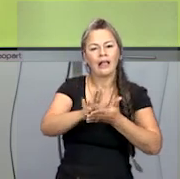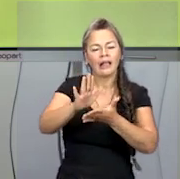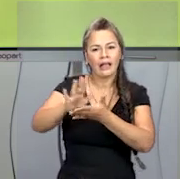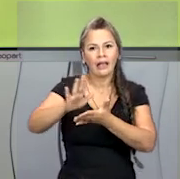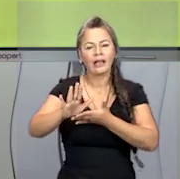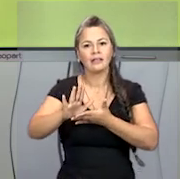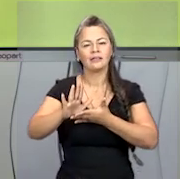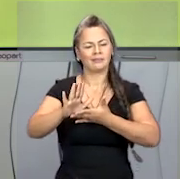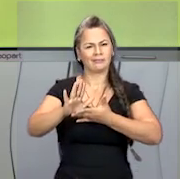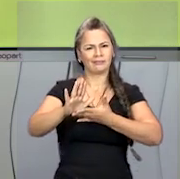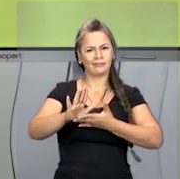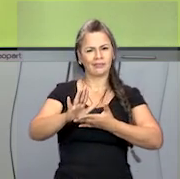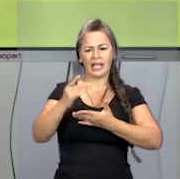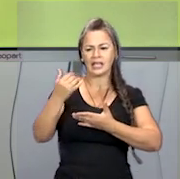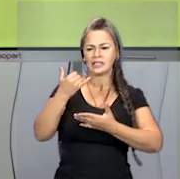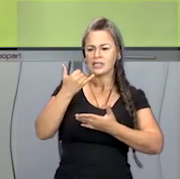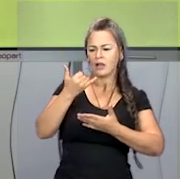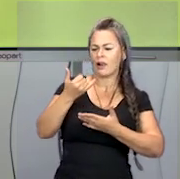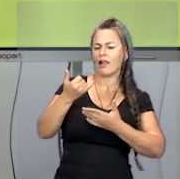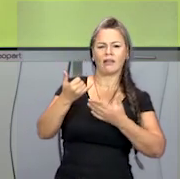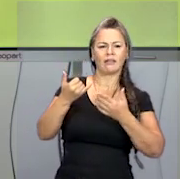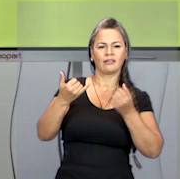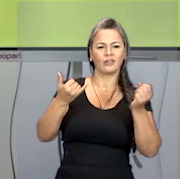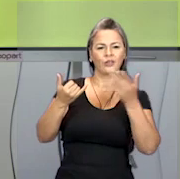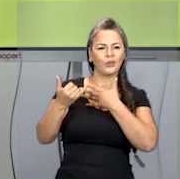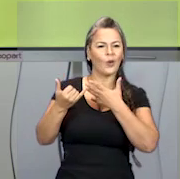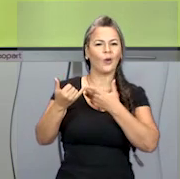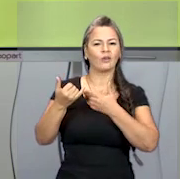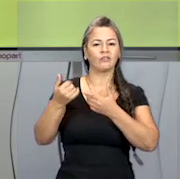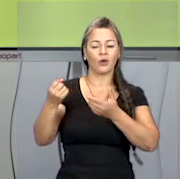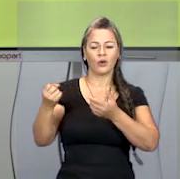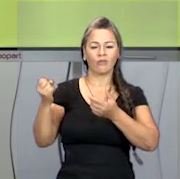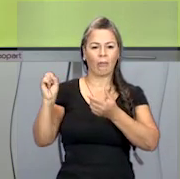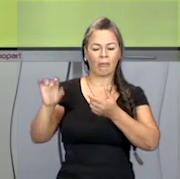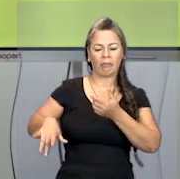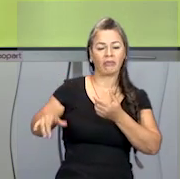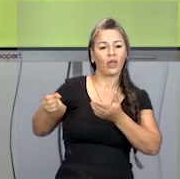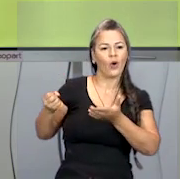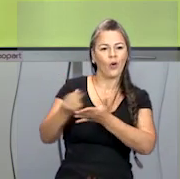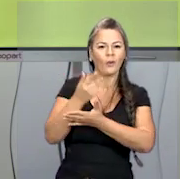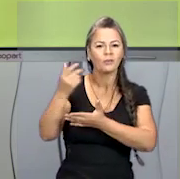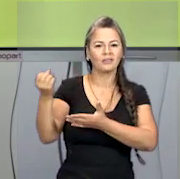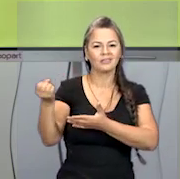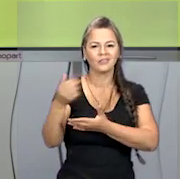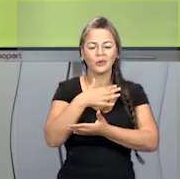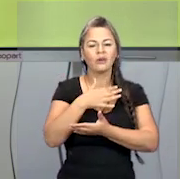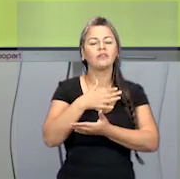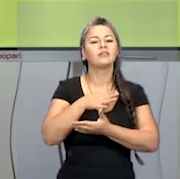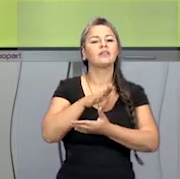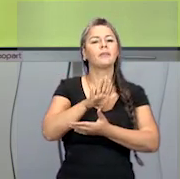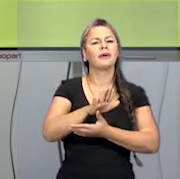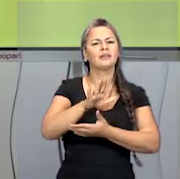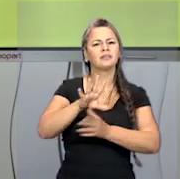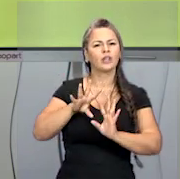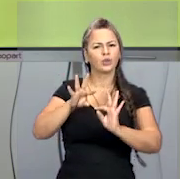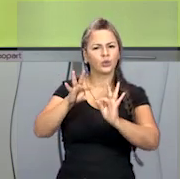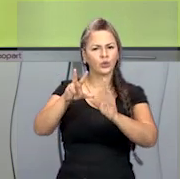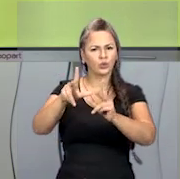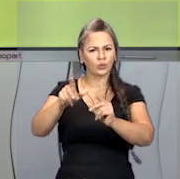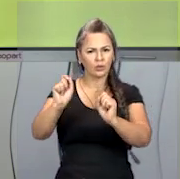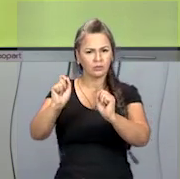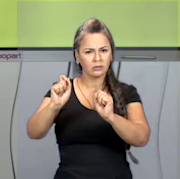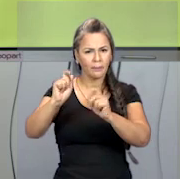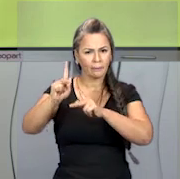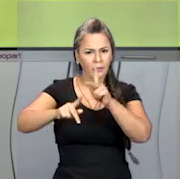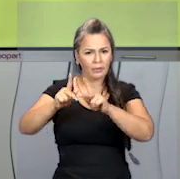não tem o acesso a esses bens de consumo. Então, uma criança ou um adolescente que está no seu